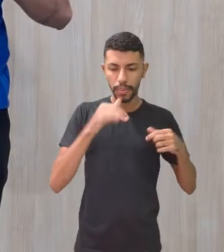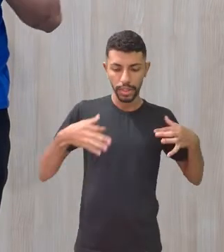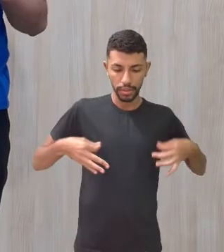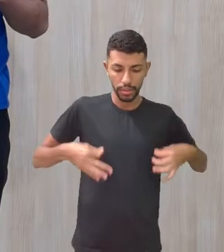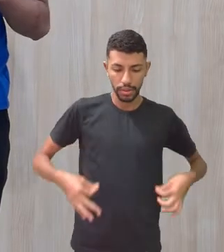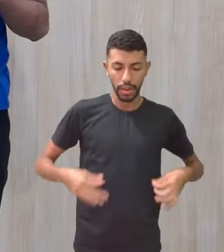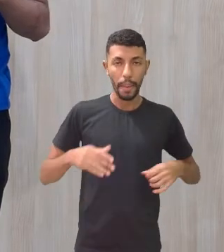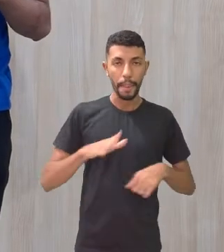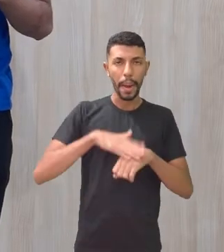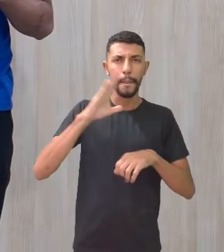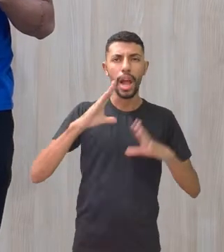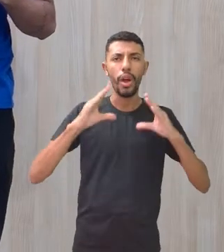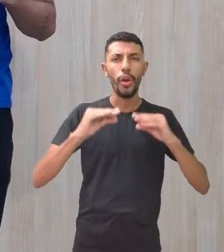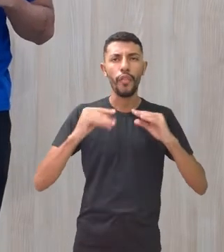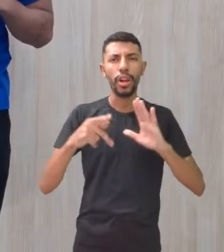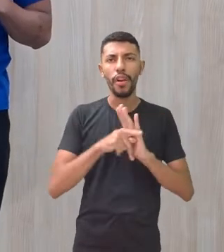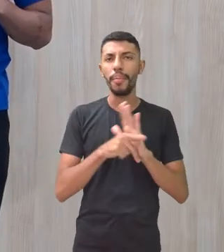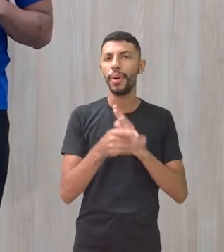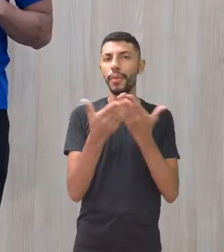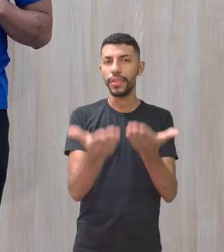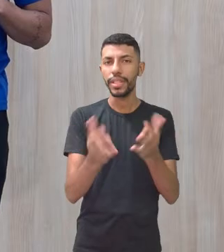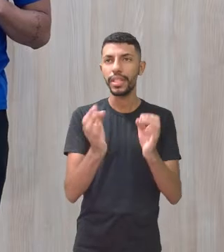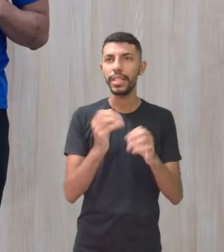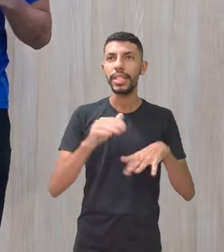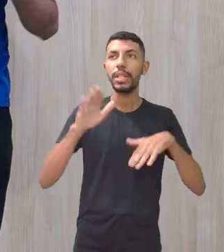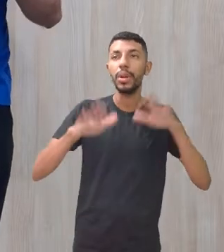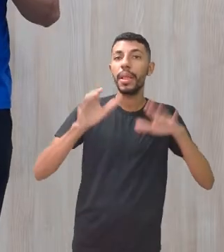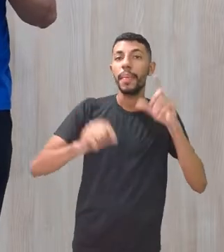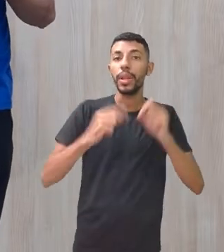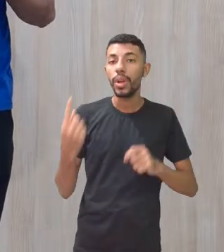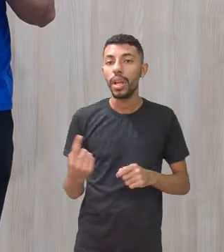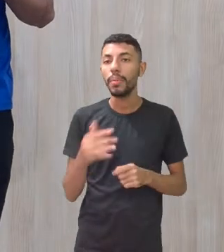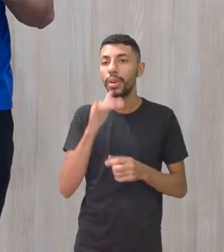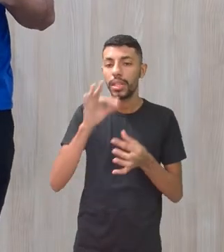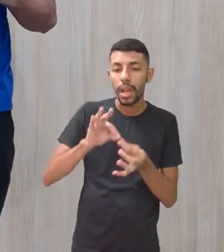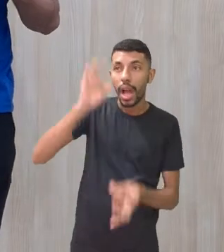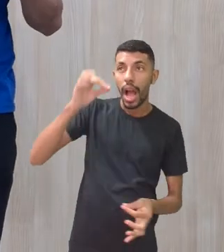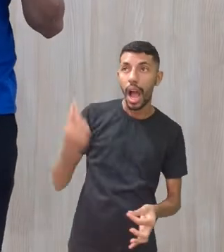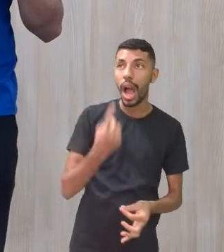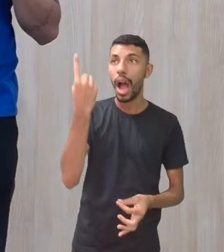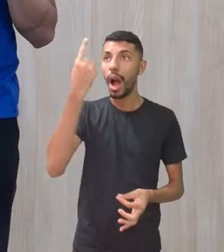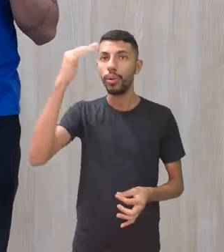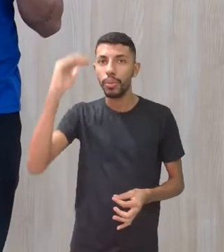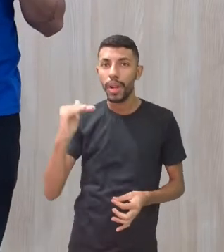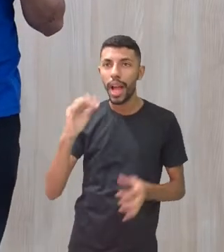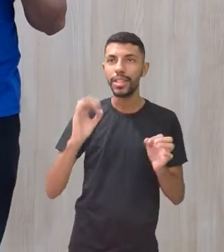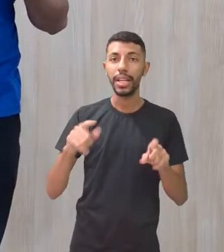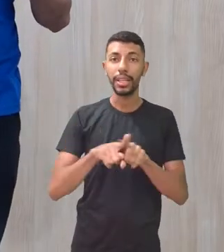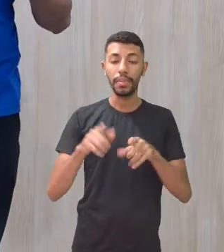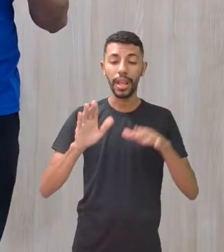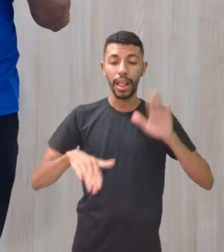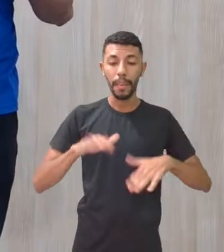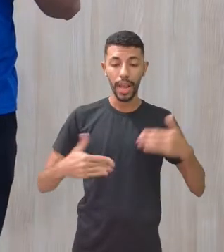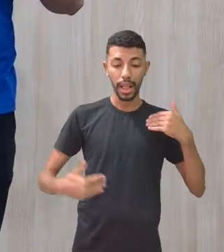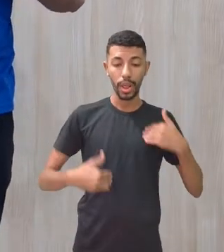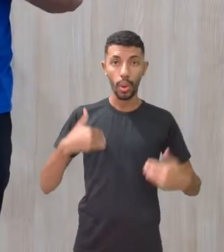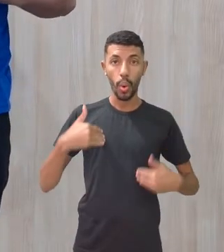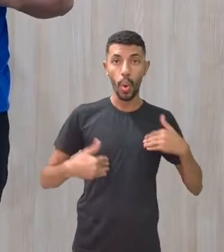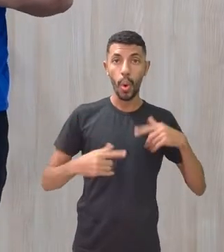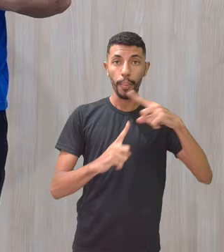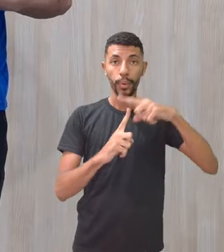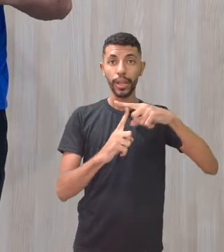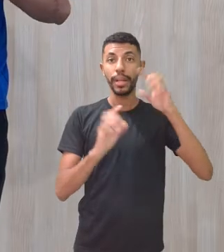mais confortável para você. Então, vai de acordo com a altura, do seu tipo físico. Você acaba regulando a bolsa para